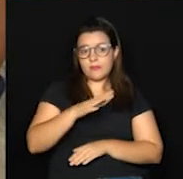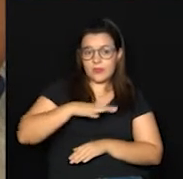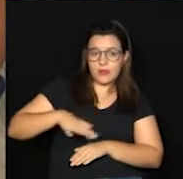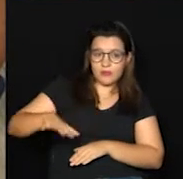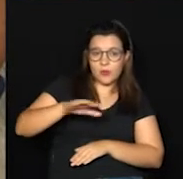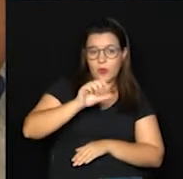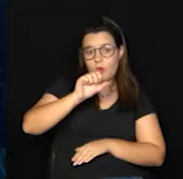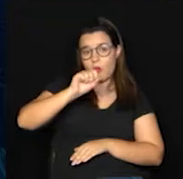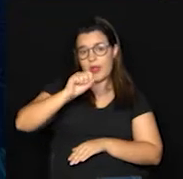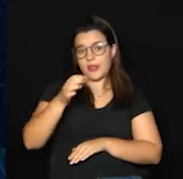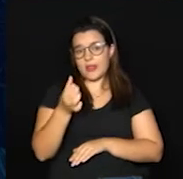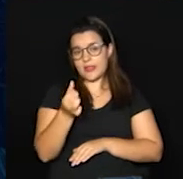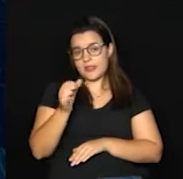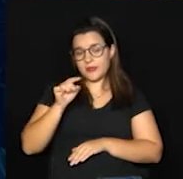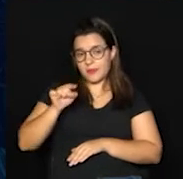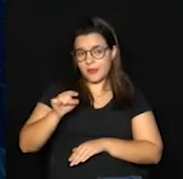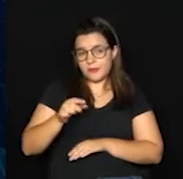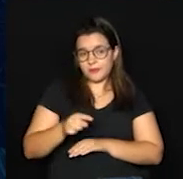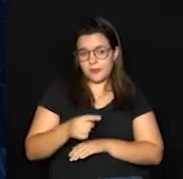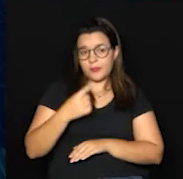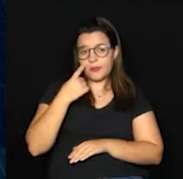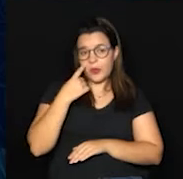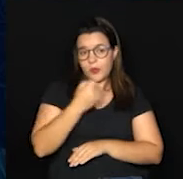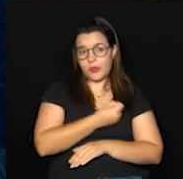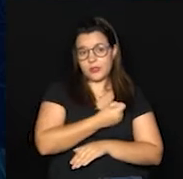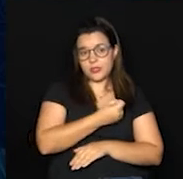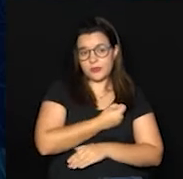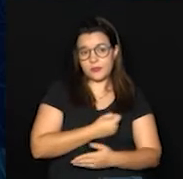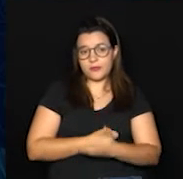86.375 casos, sendo que